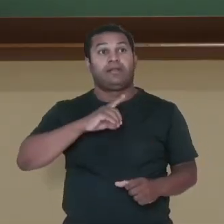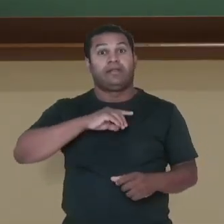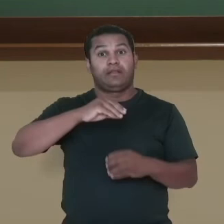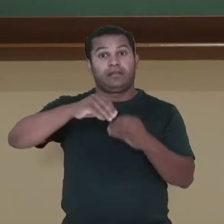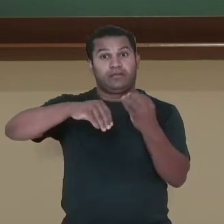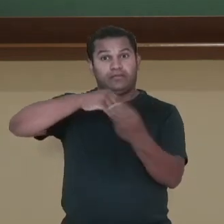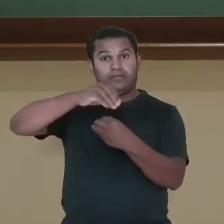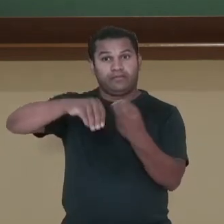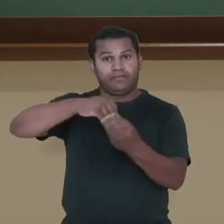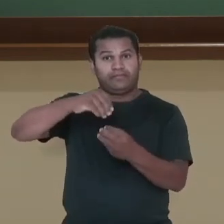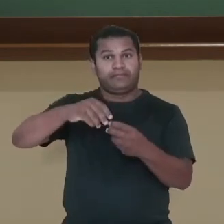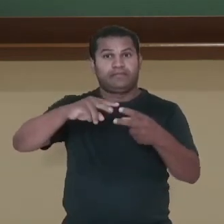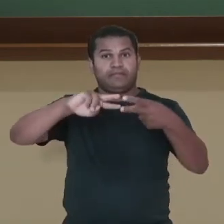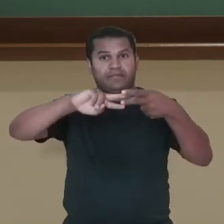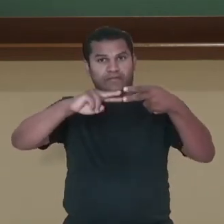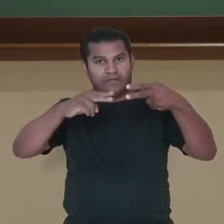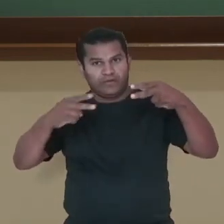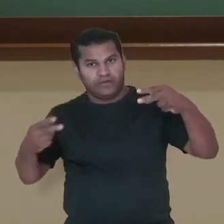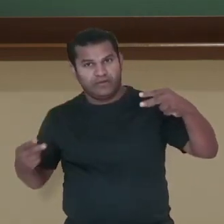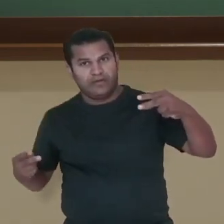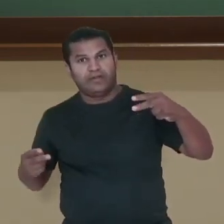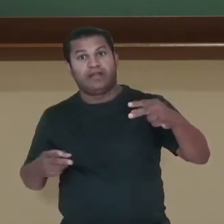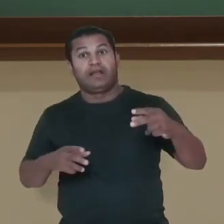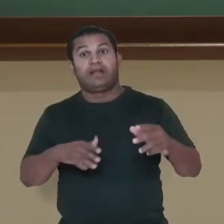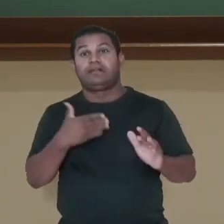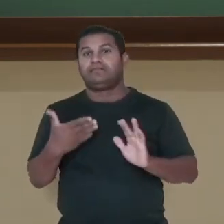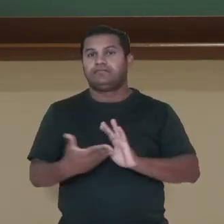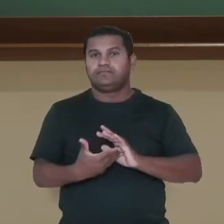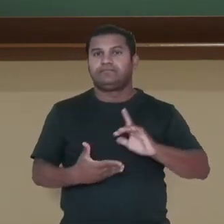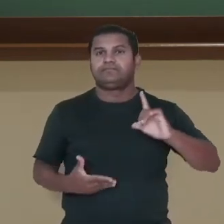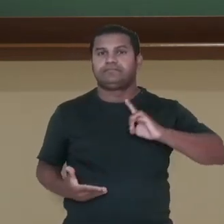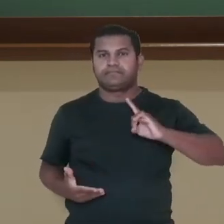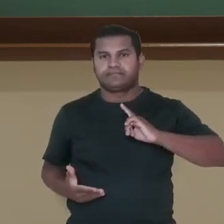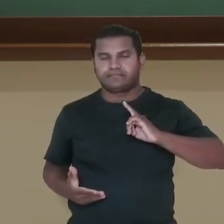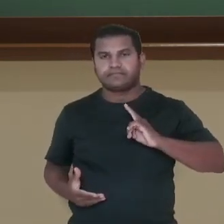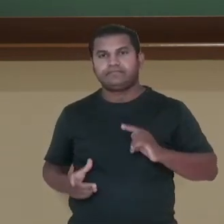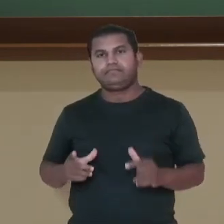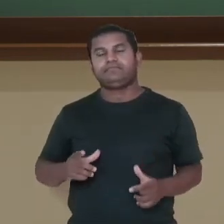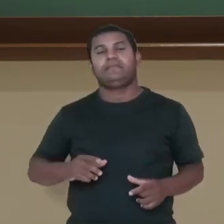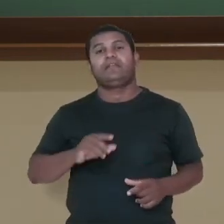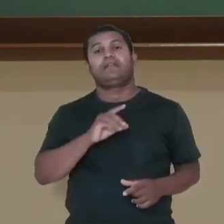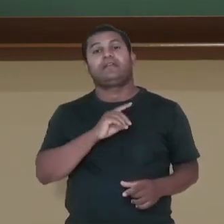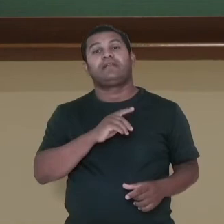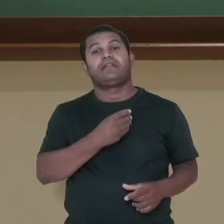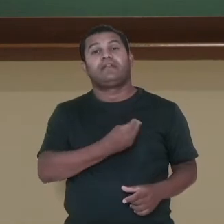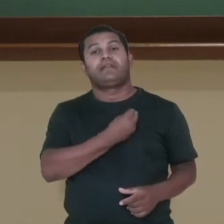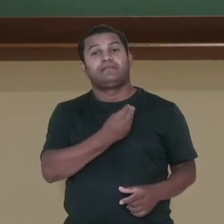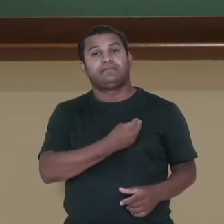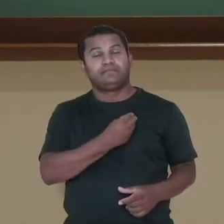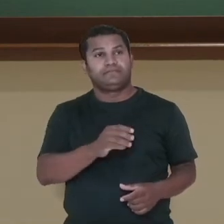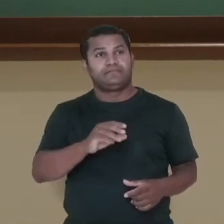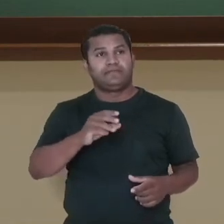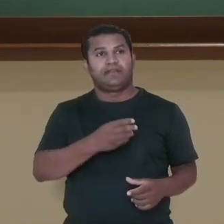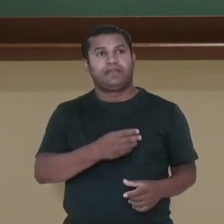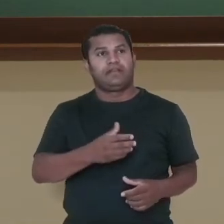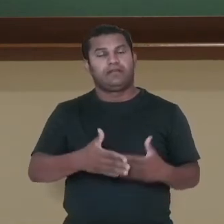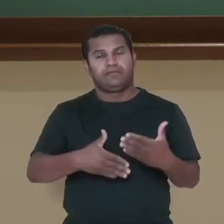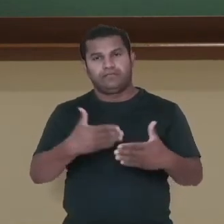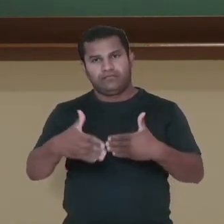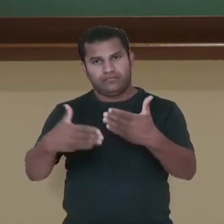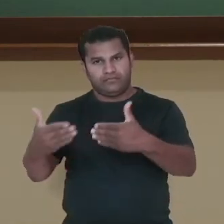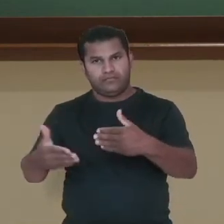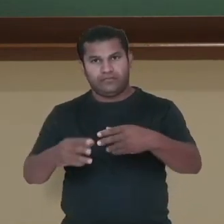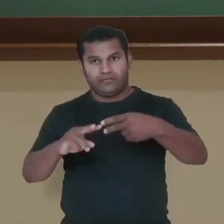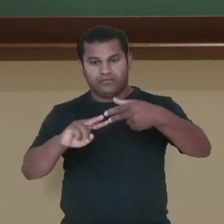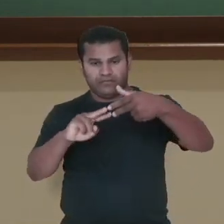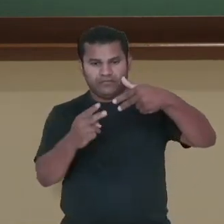em proteínas chamadas histonas, mas que, como eles são feitos por DNA, o posicionamento da